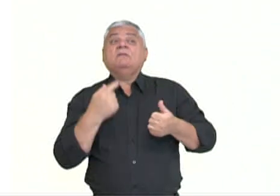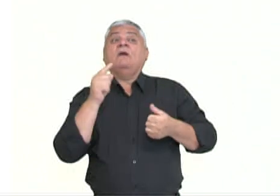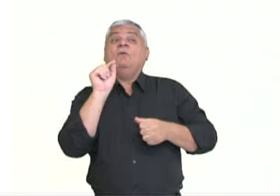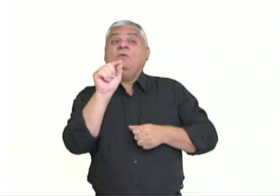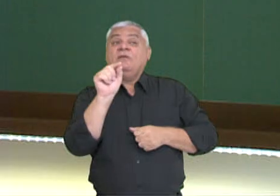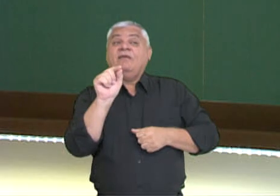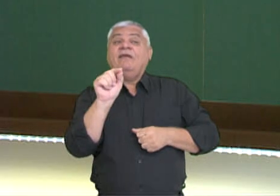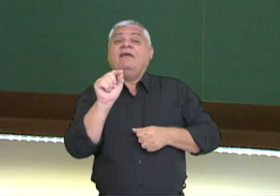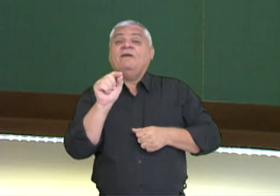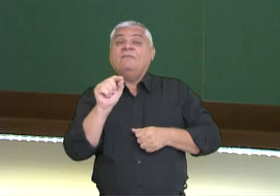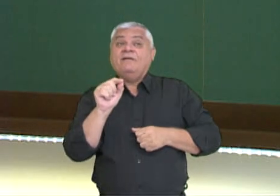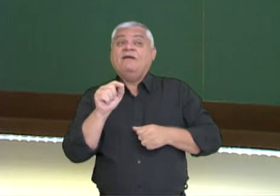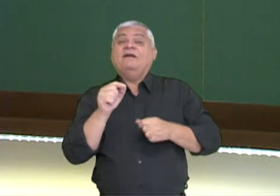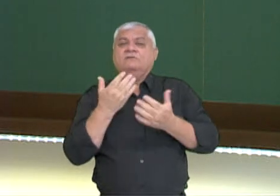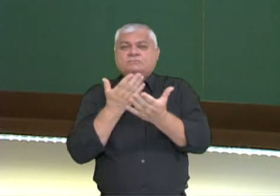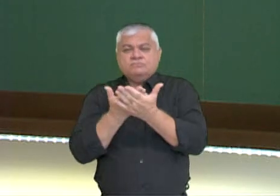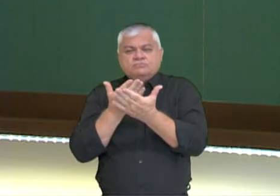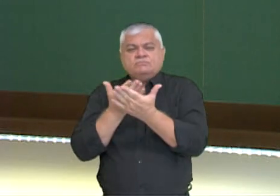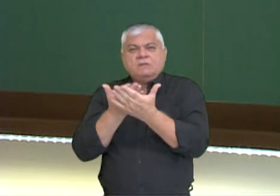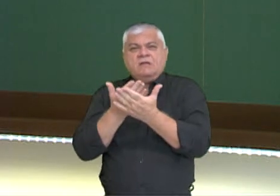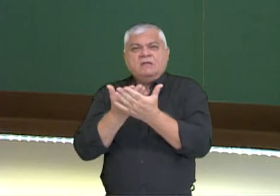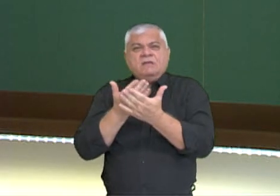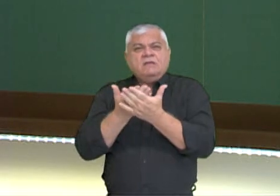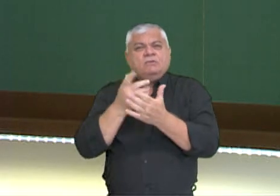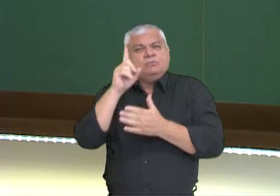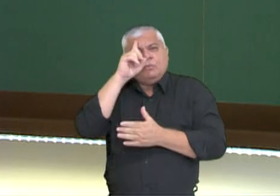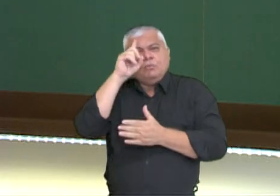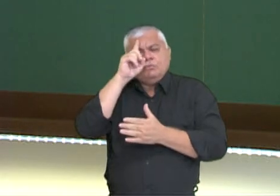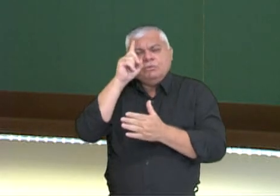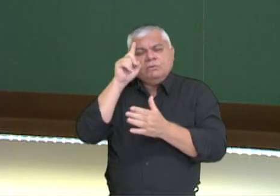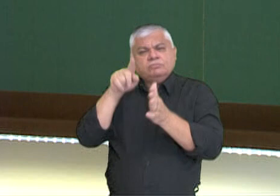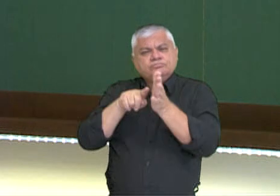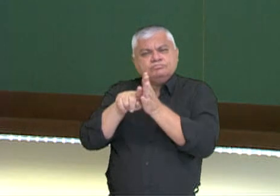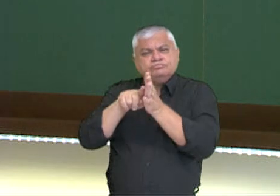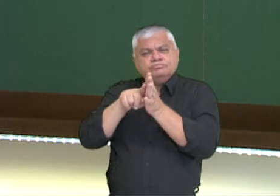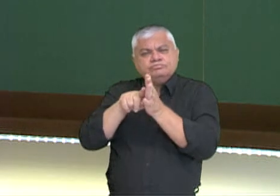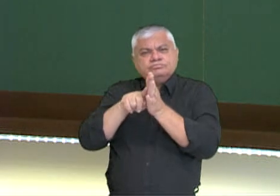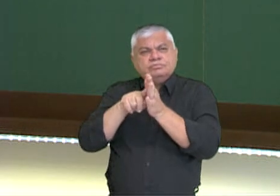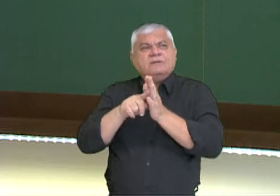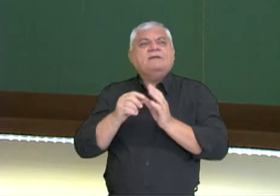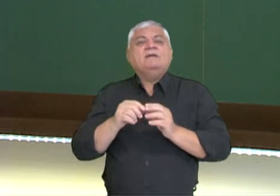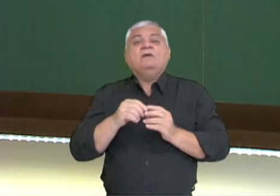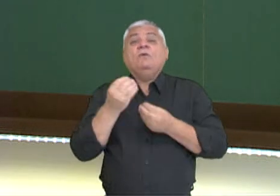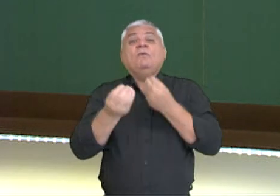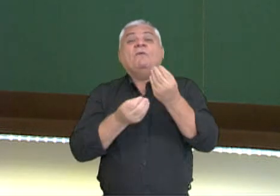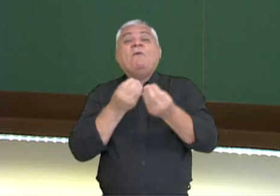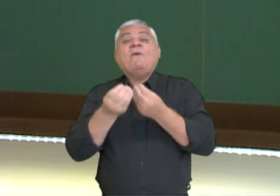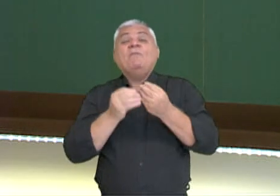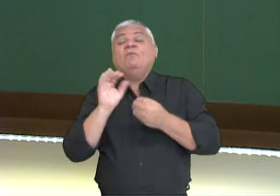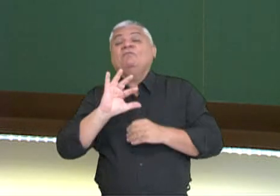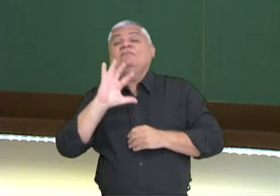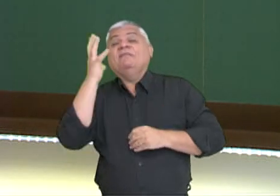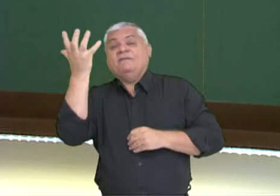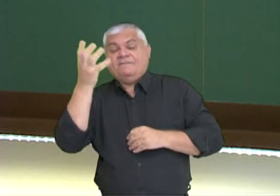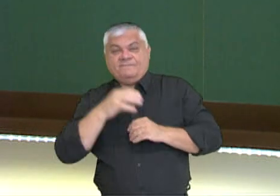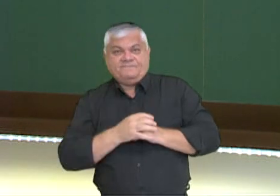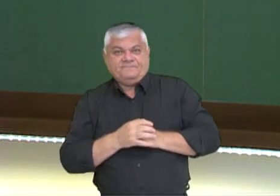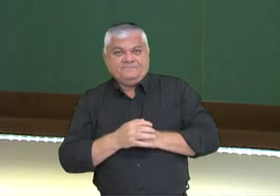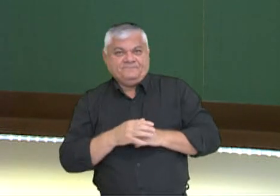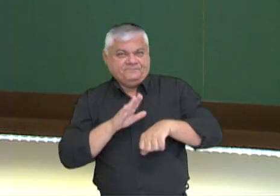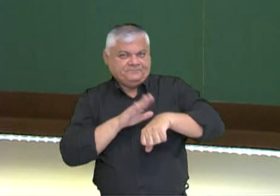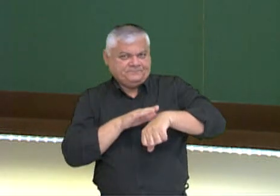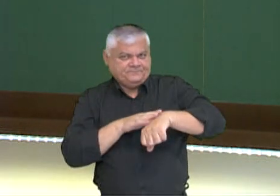ter ali uma organização das nossas atividades diárias baseado nessa previsão do tempo.